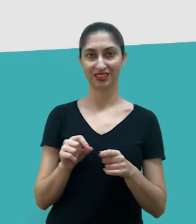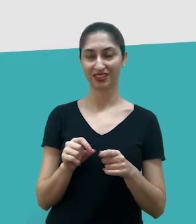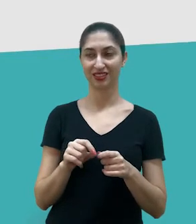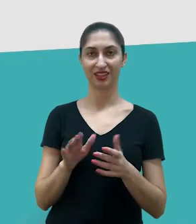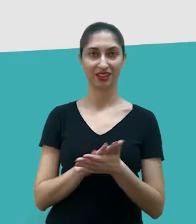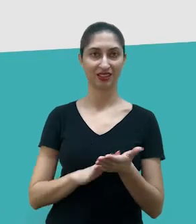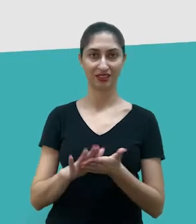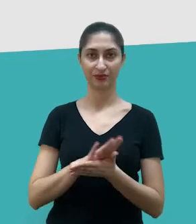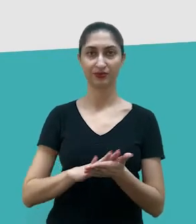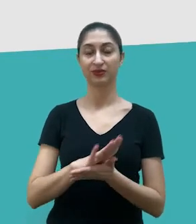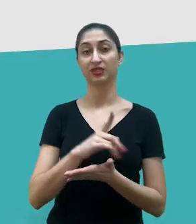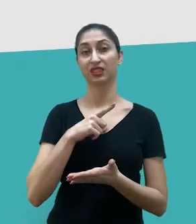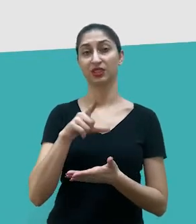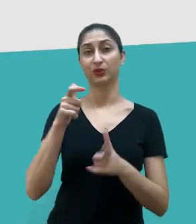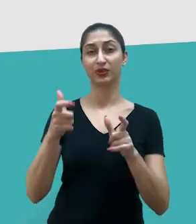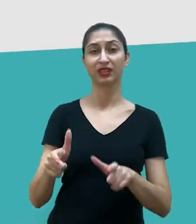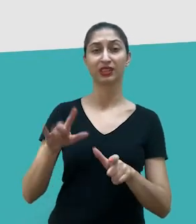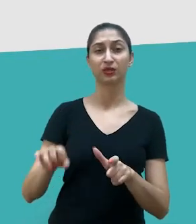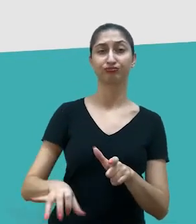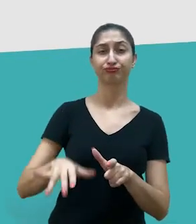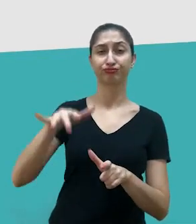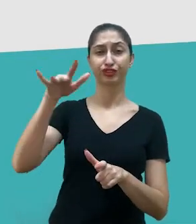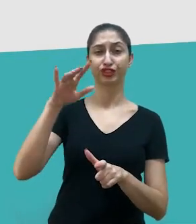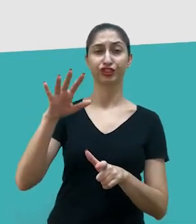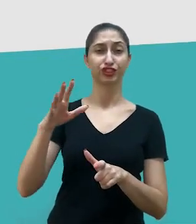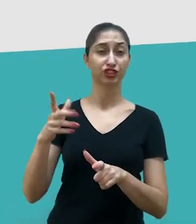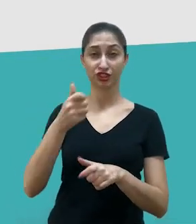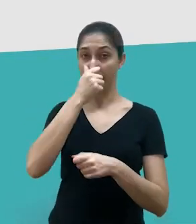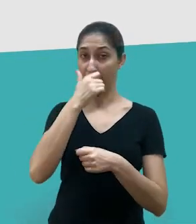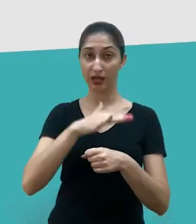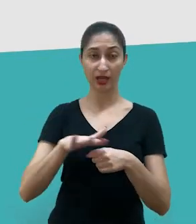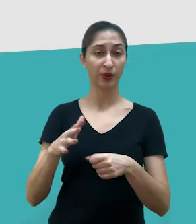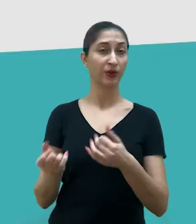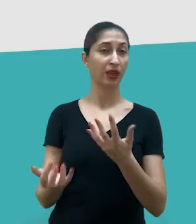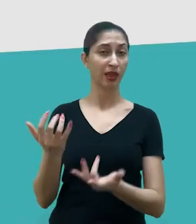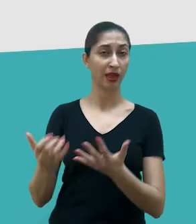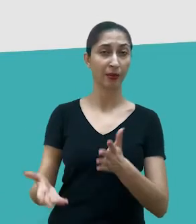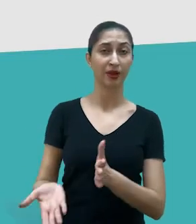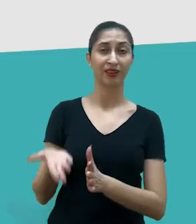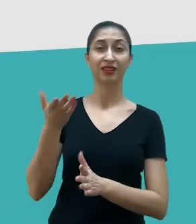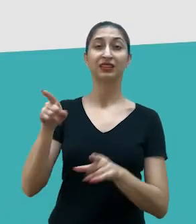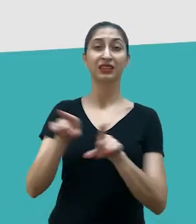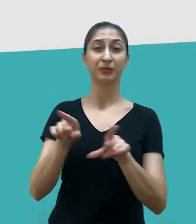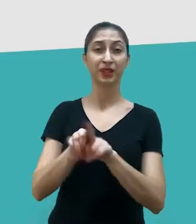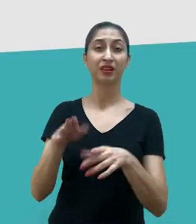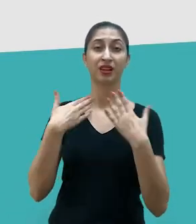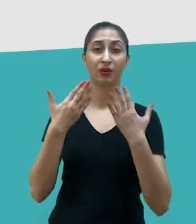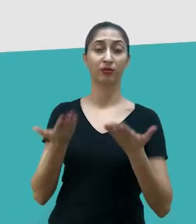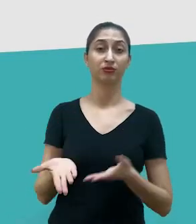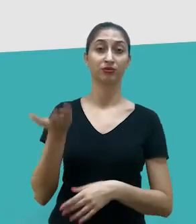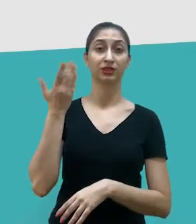causa? Aterros sanitários cheios, incineração, aumento da temperatura, e aí nós